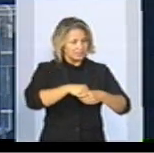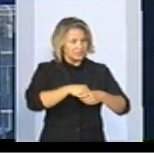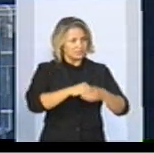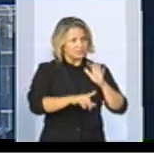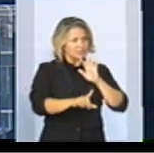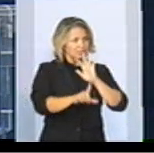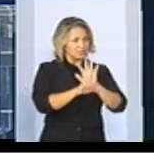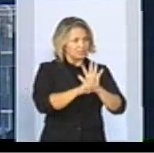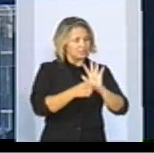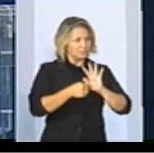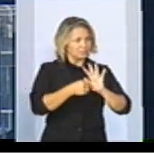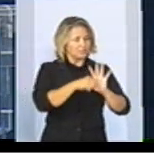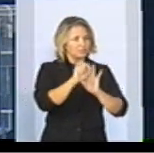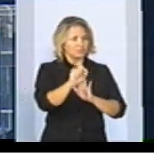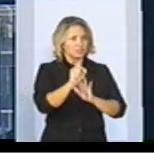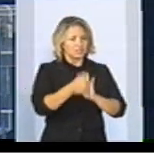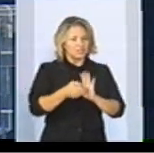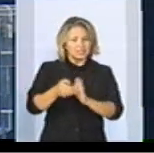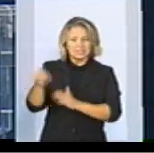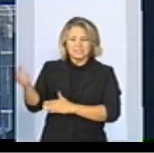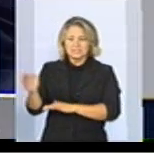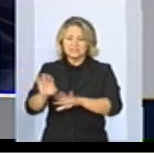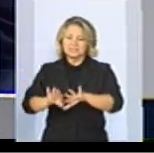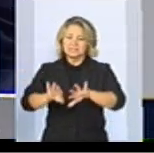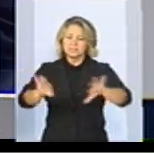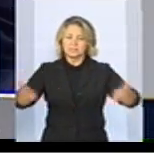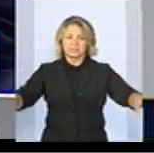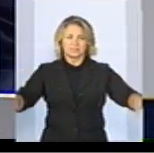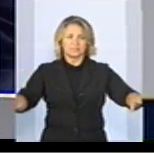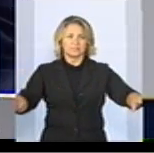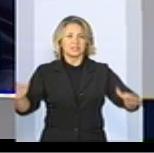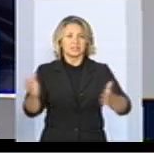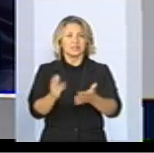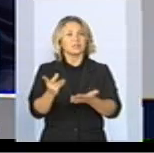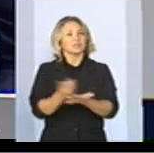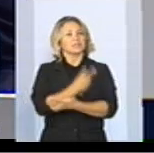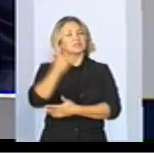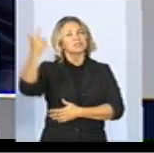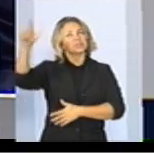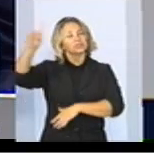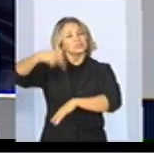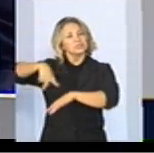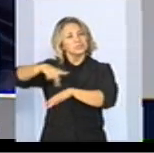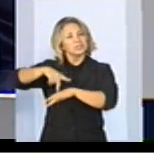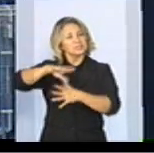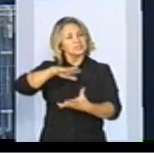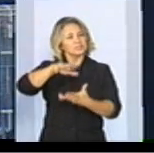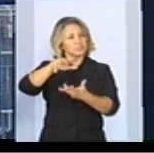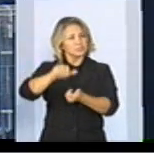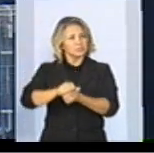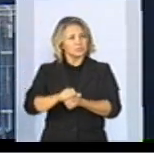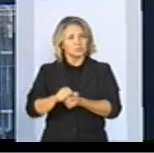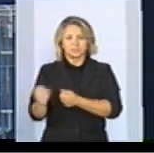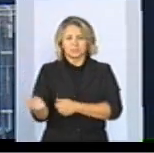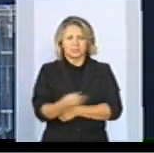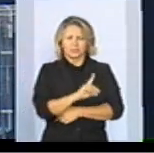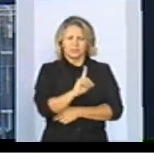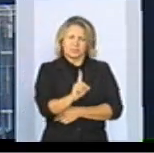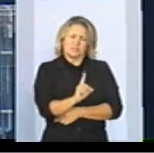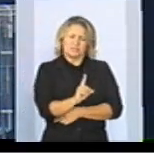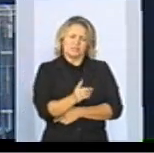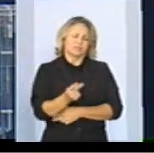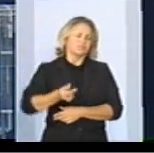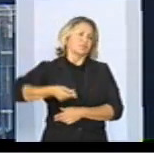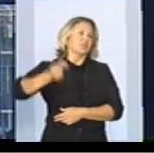questão da propriedade, é separar distribuição e programação, o que é feito em vários países do mundo. Não é nada de novo o que está se fazendo